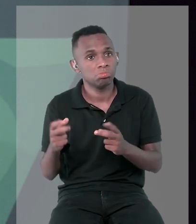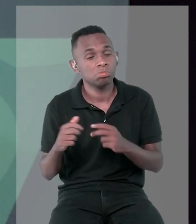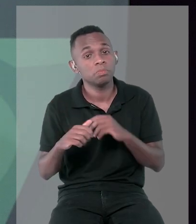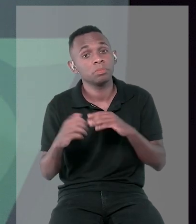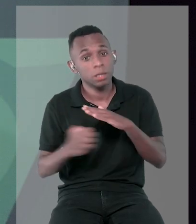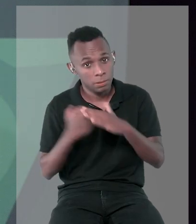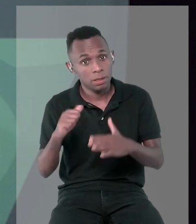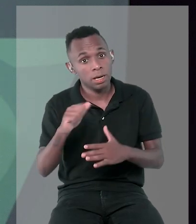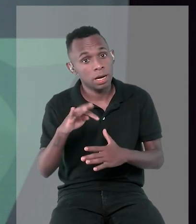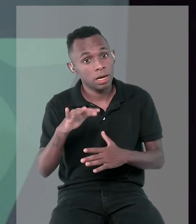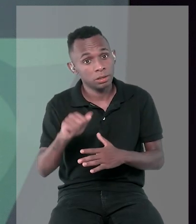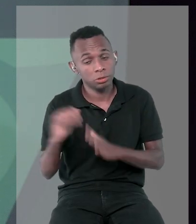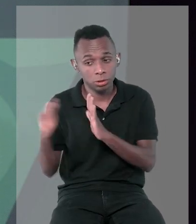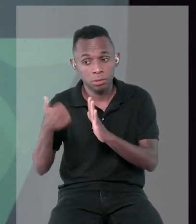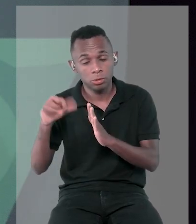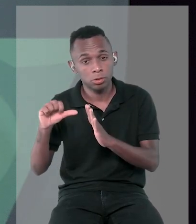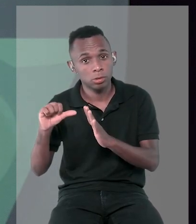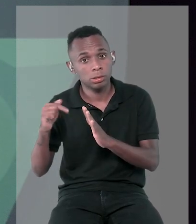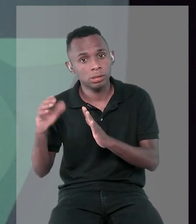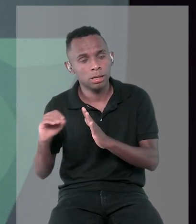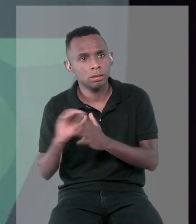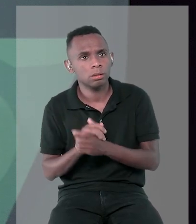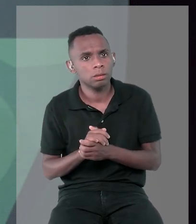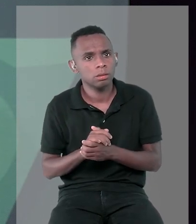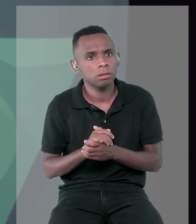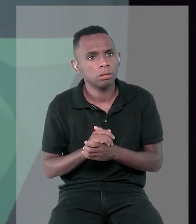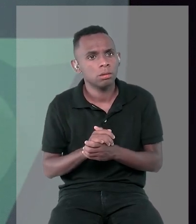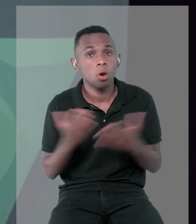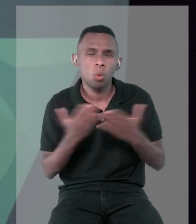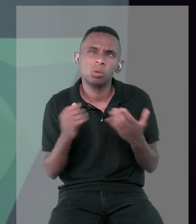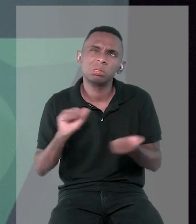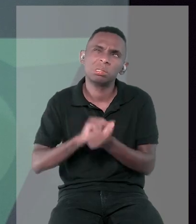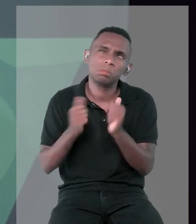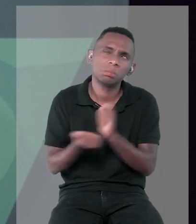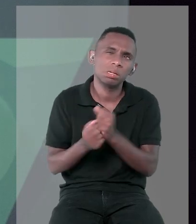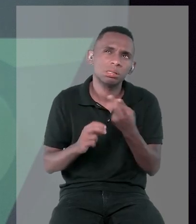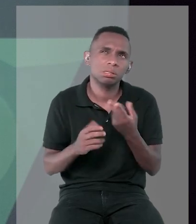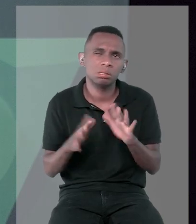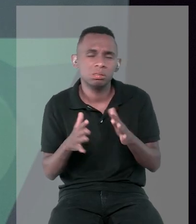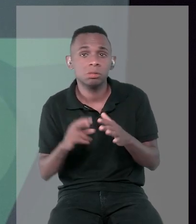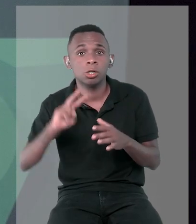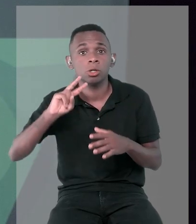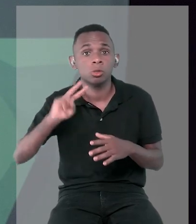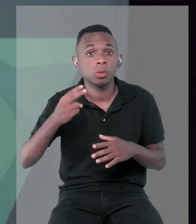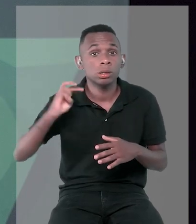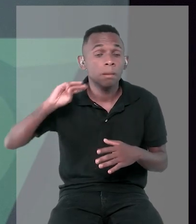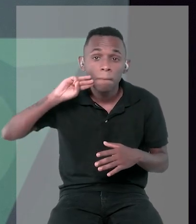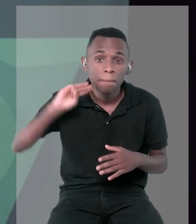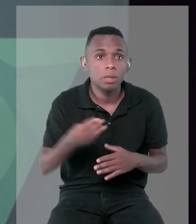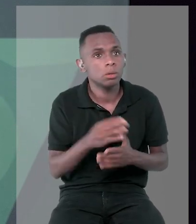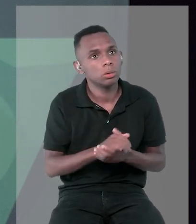Pela Ática, em meados dos anos 70. Hoje isso nós deve estamos corresponder a uns 2 milhões de exemplares. Hoje nós estamos muito